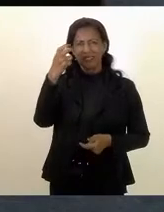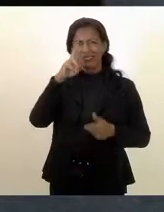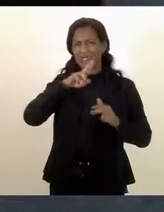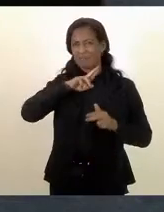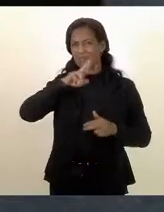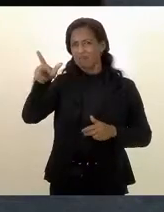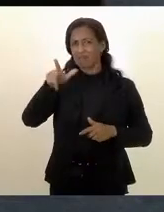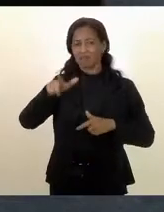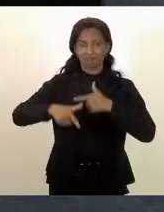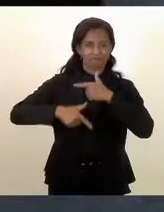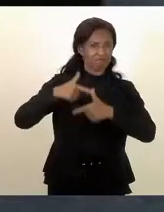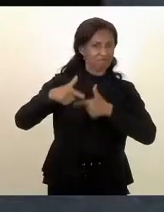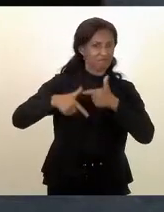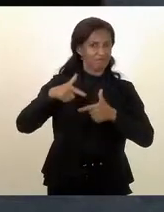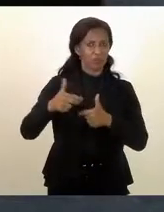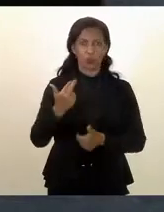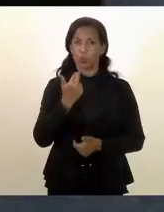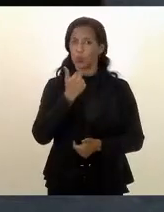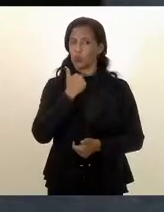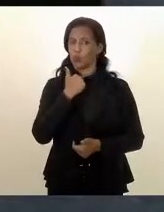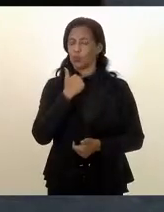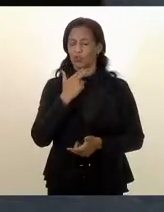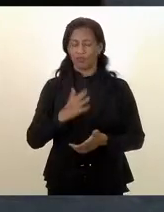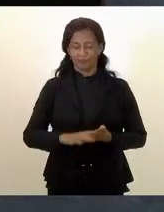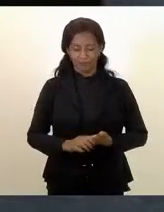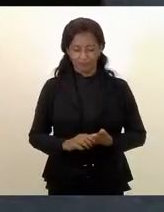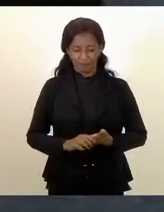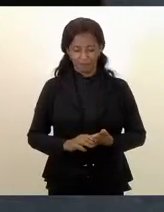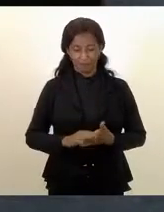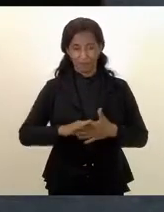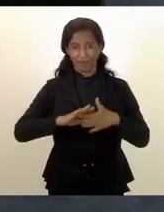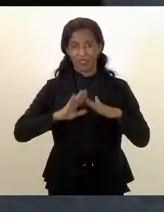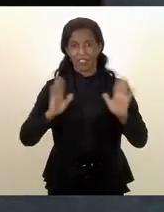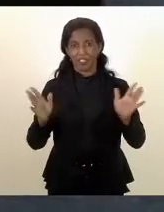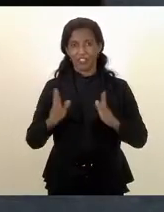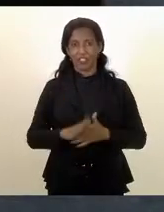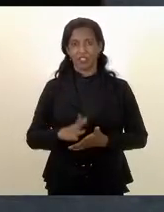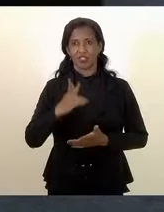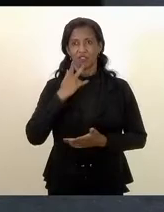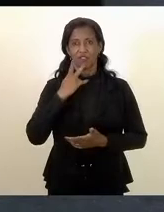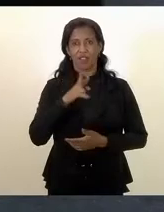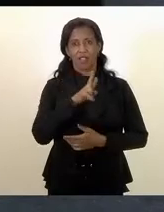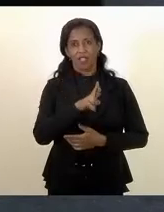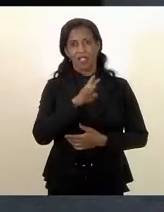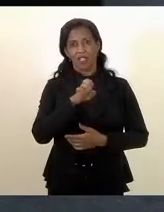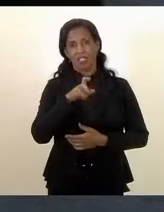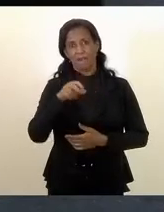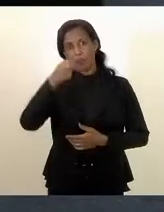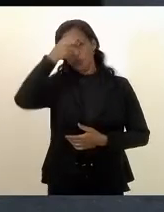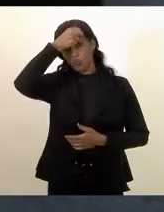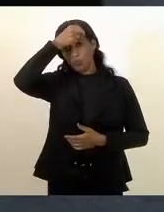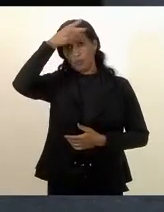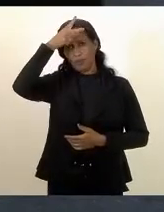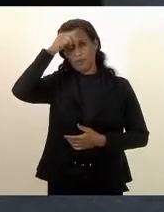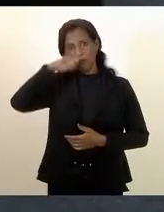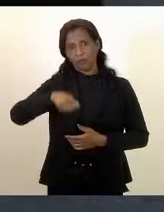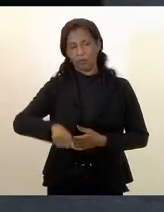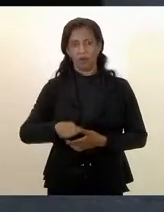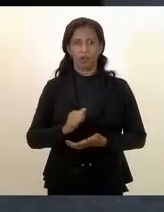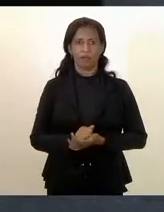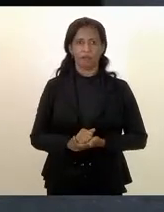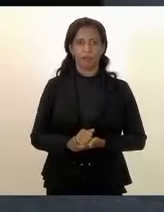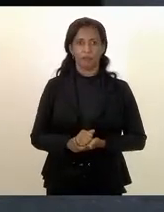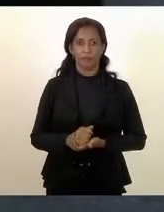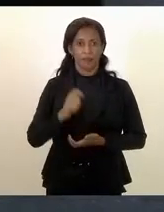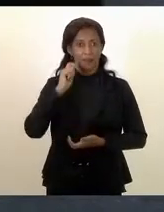as suas funções não podia deixar de protocolar hoje uma moção de repúdio ao prefeito dessa cidade prefeito